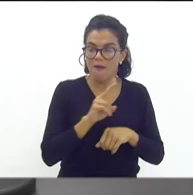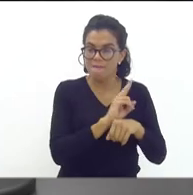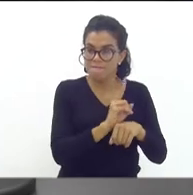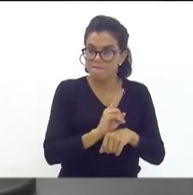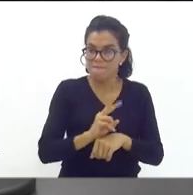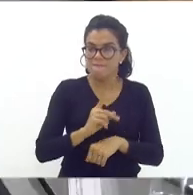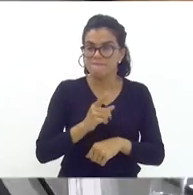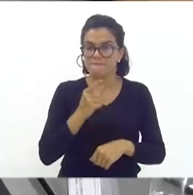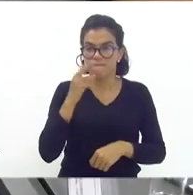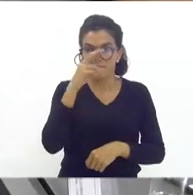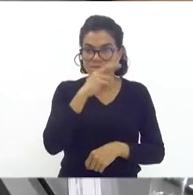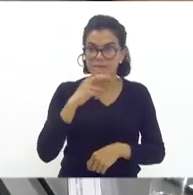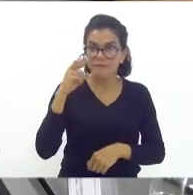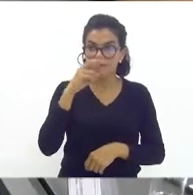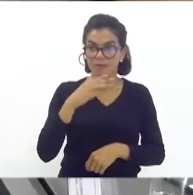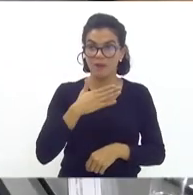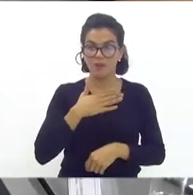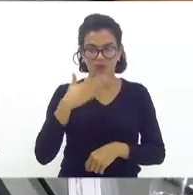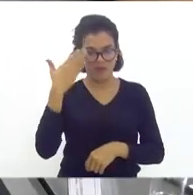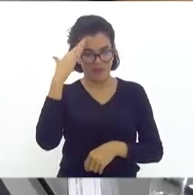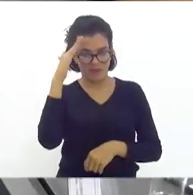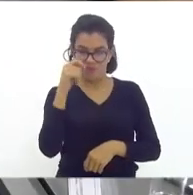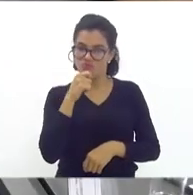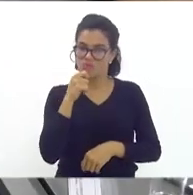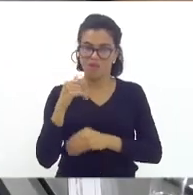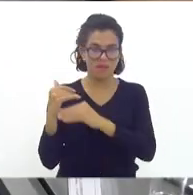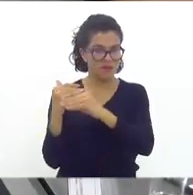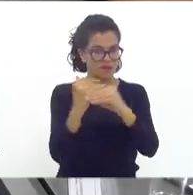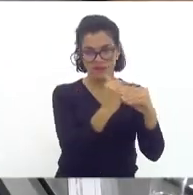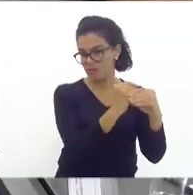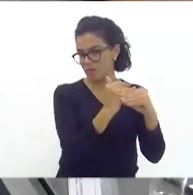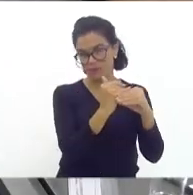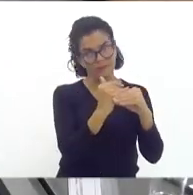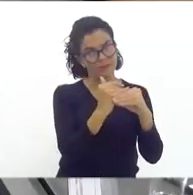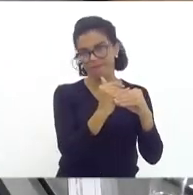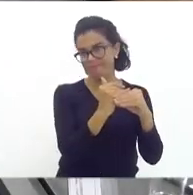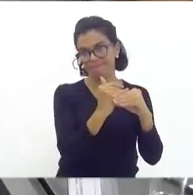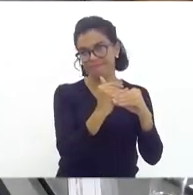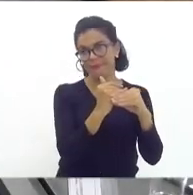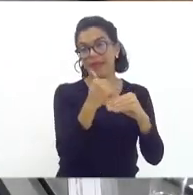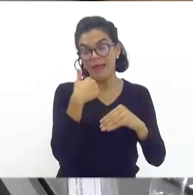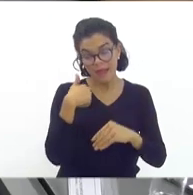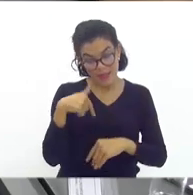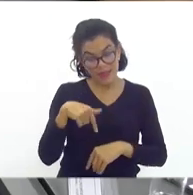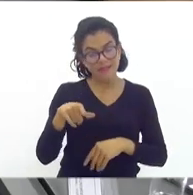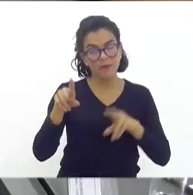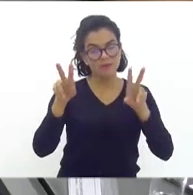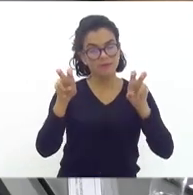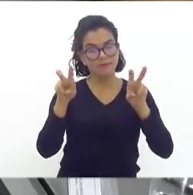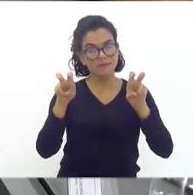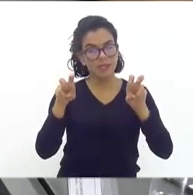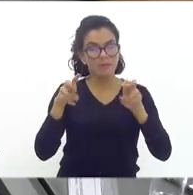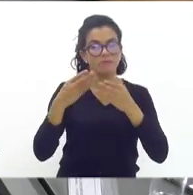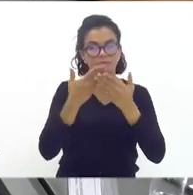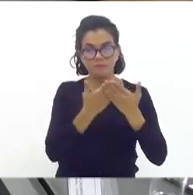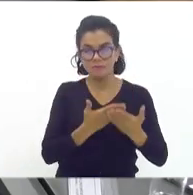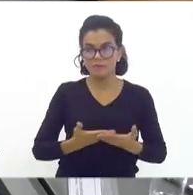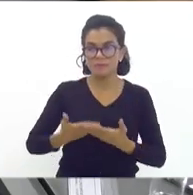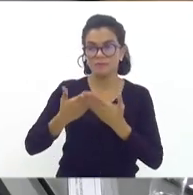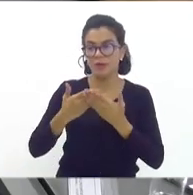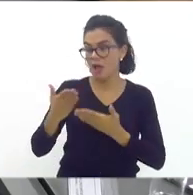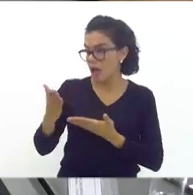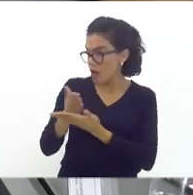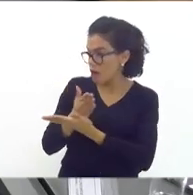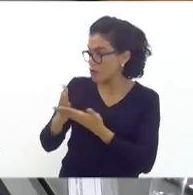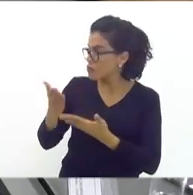Presidente pelo que eu tô entendendo não tá tendo isonomia isso é um tema que eu levantei tem um tema alguns colegas